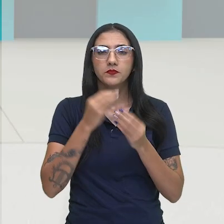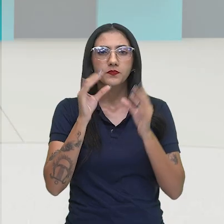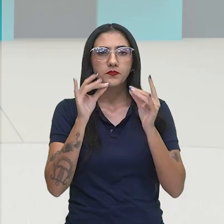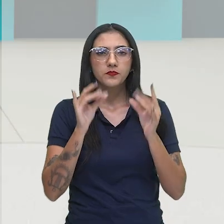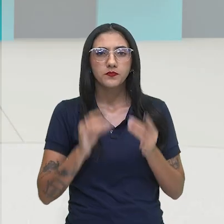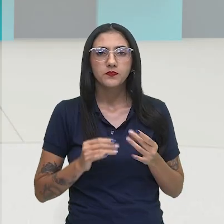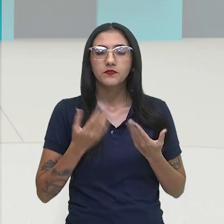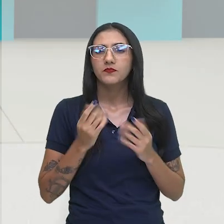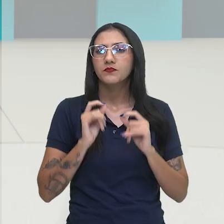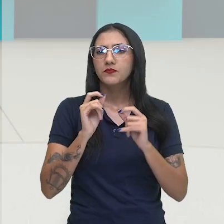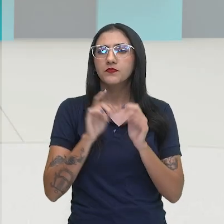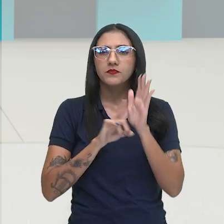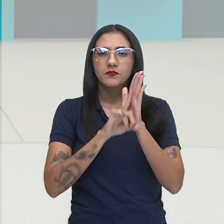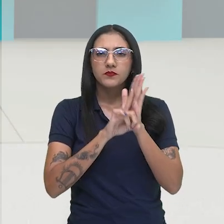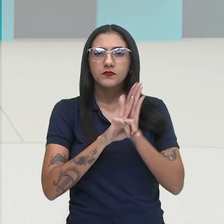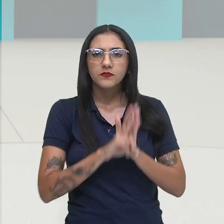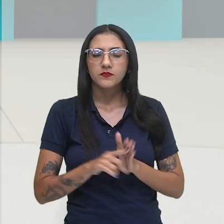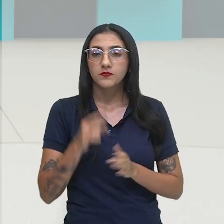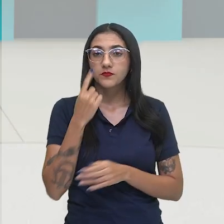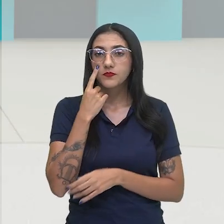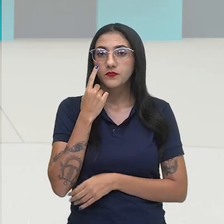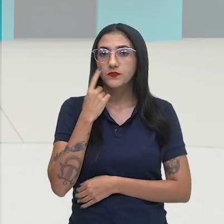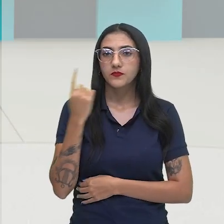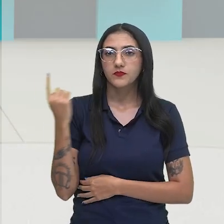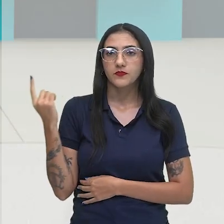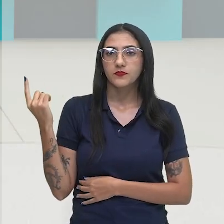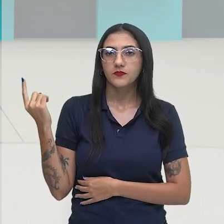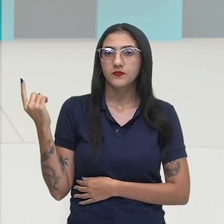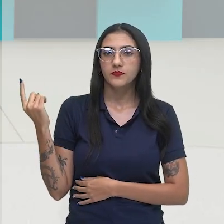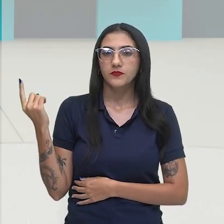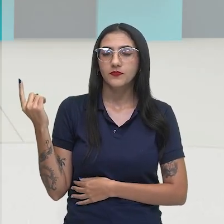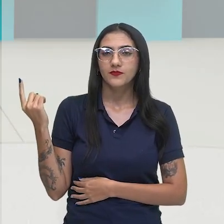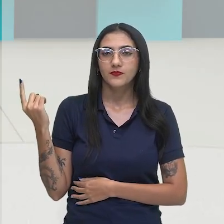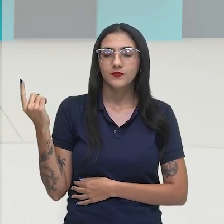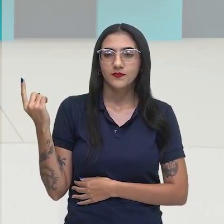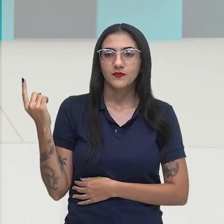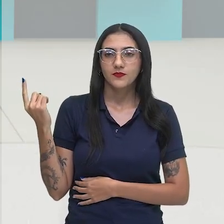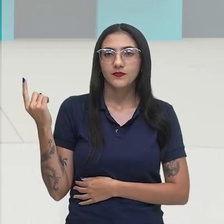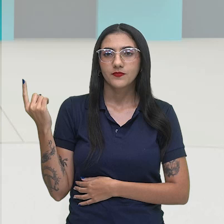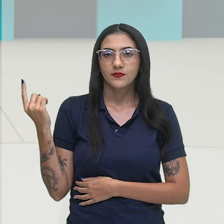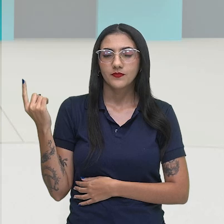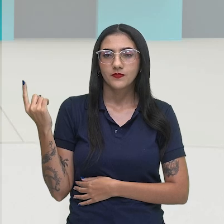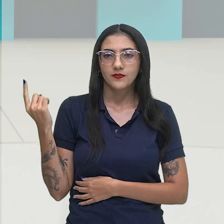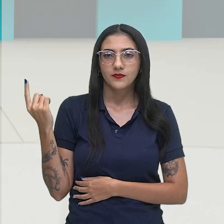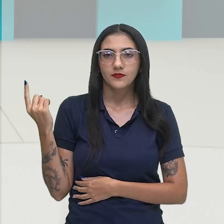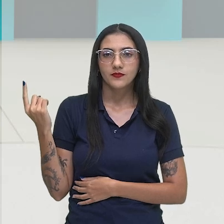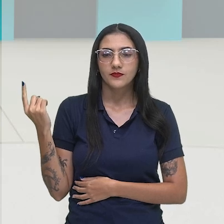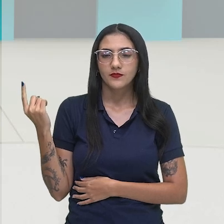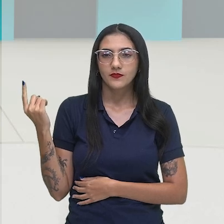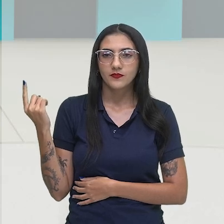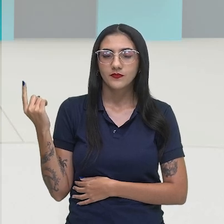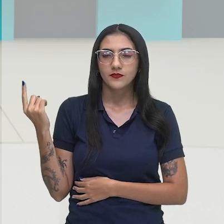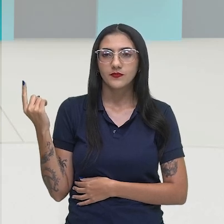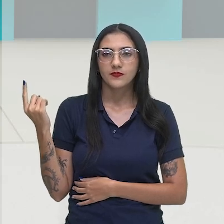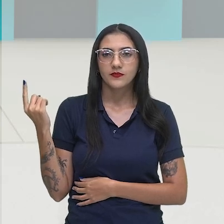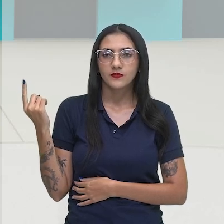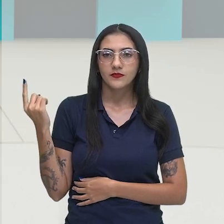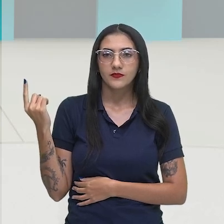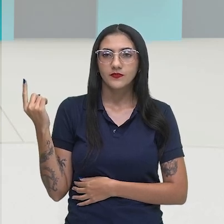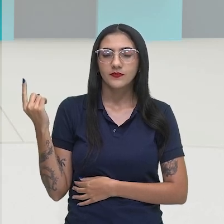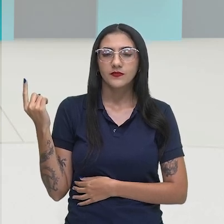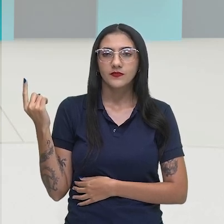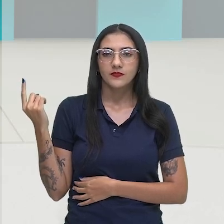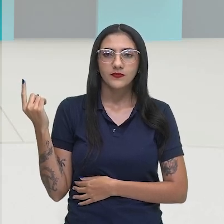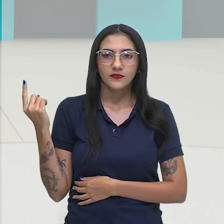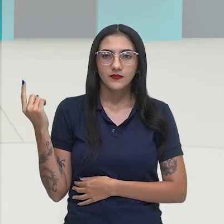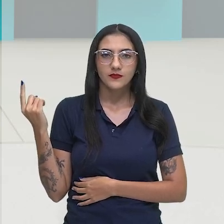Olha só o que nós pesquisamos, o que nós vimos aqui. Olha só, HTTPS, que nós vimos, né? Aí nós temos o www, né? Os 3